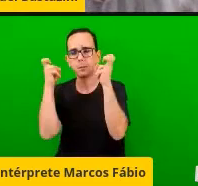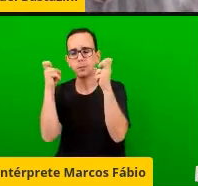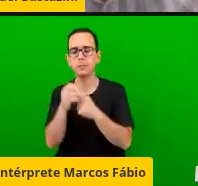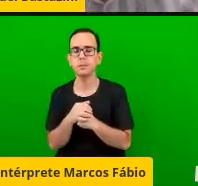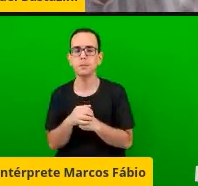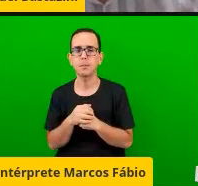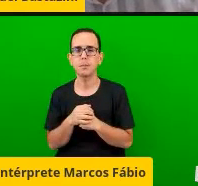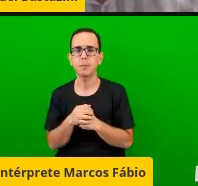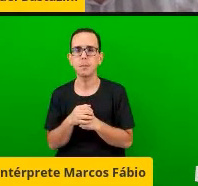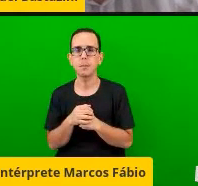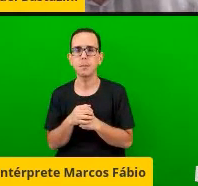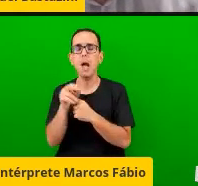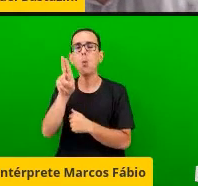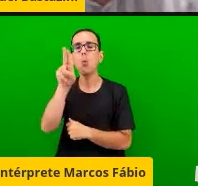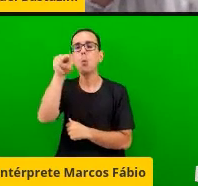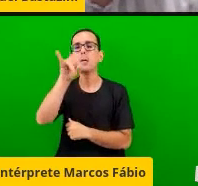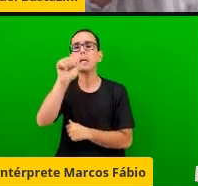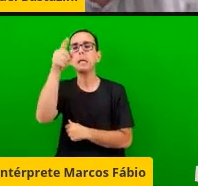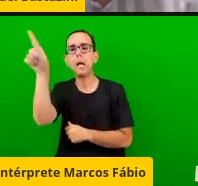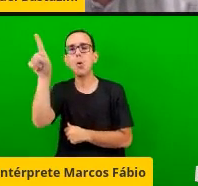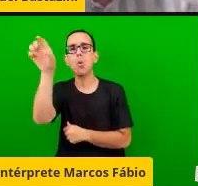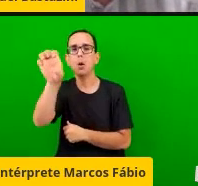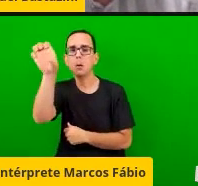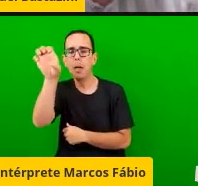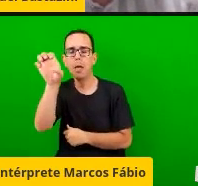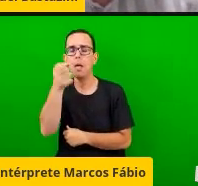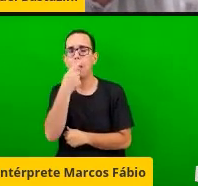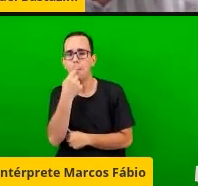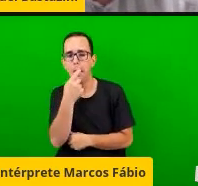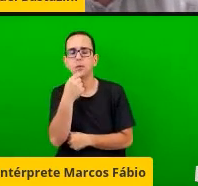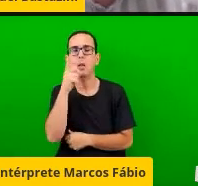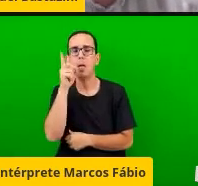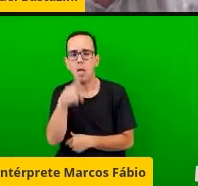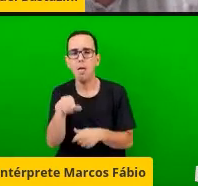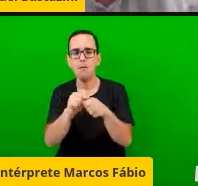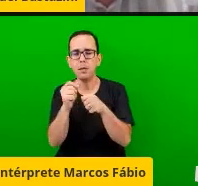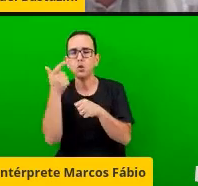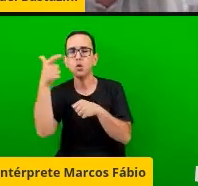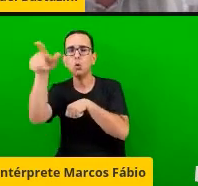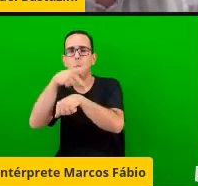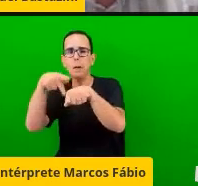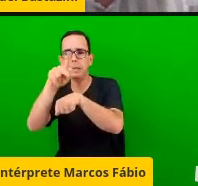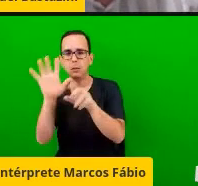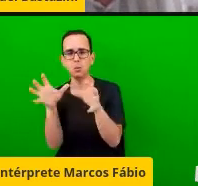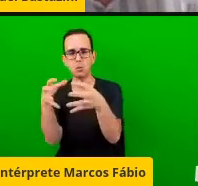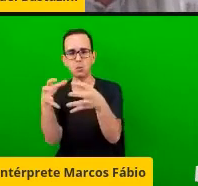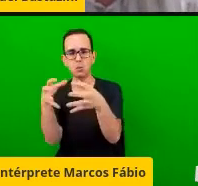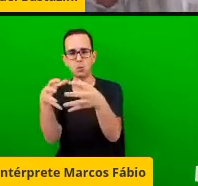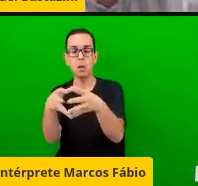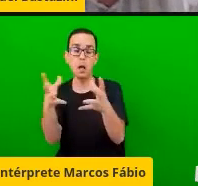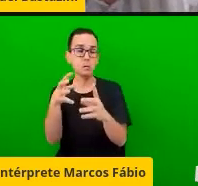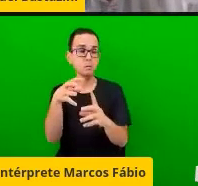que os remédios sejam elaborados nos países da comunidade, os princípios ativos, eles